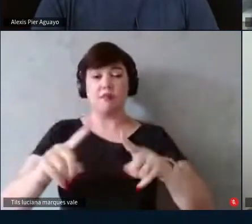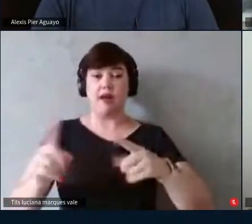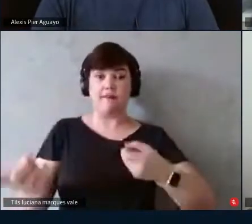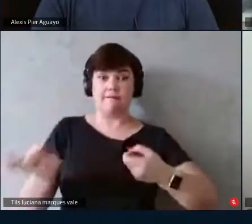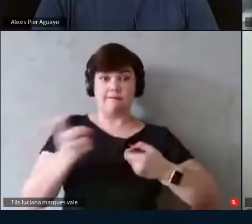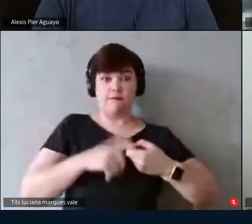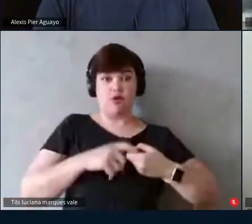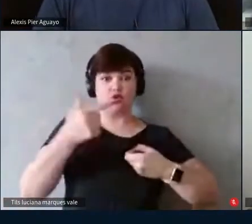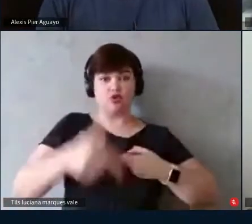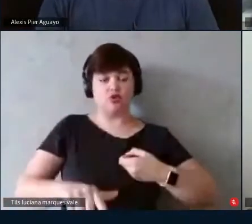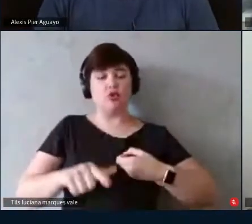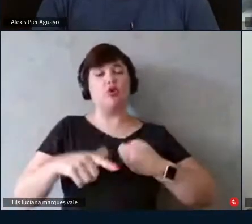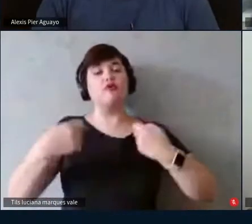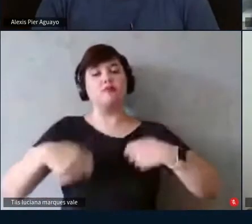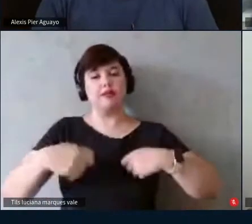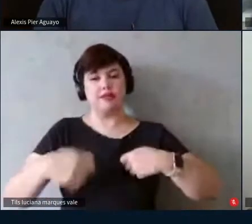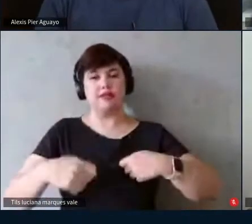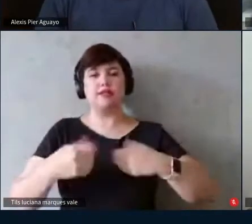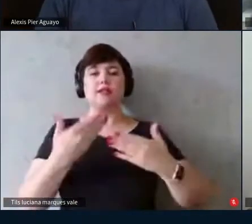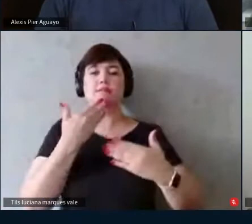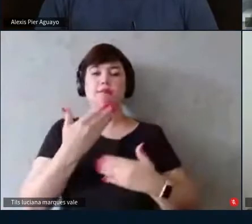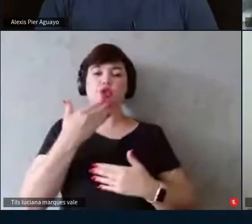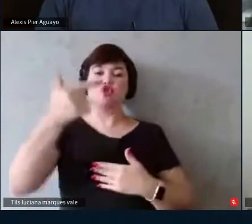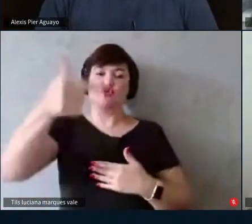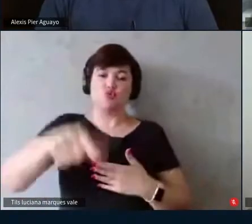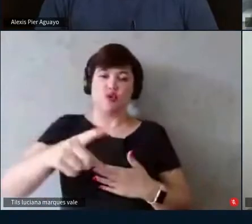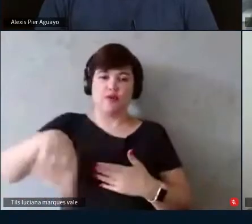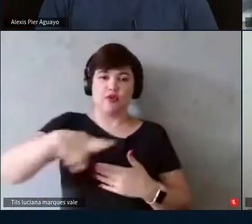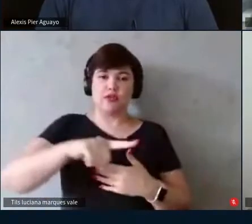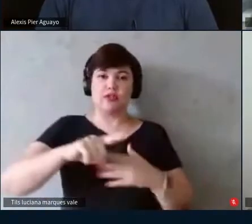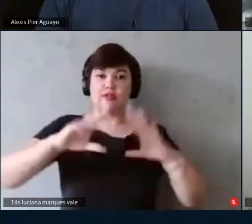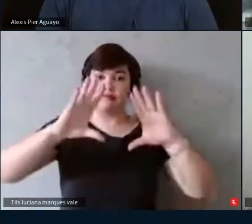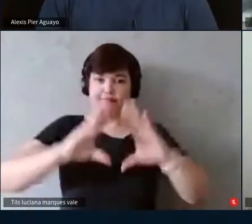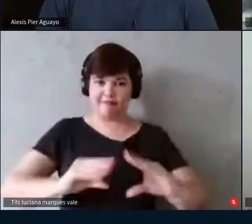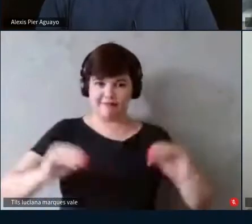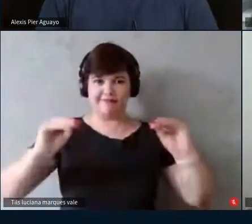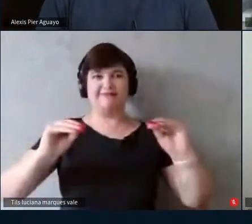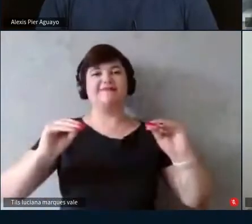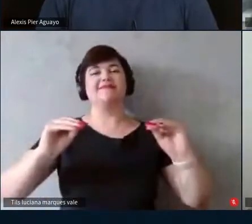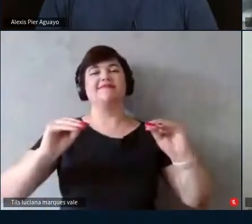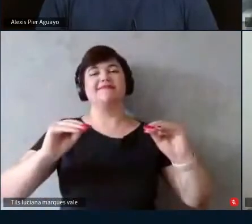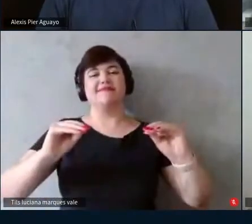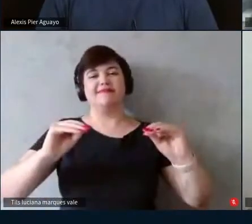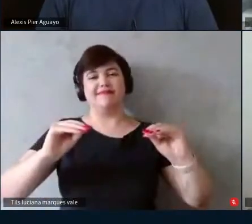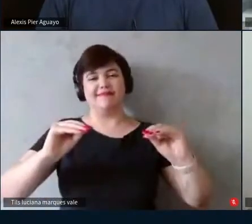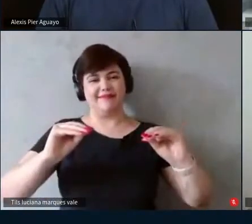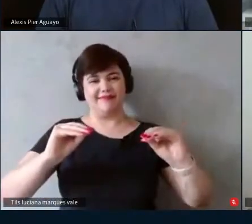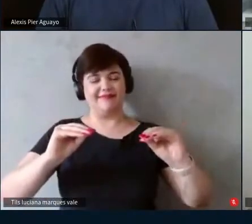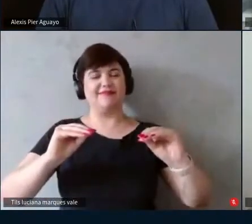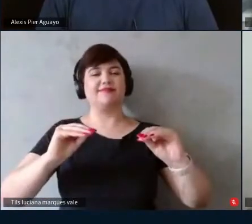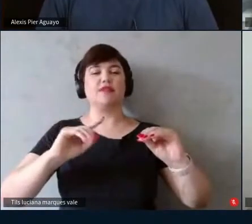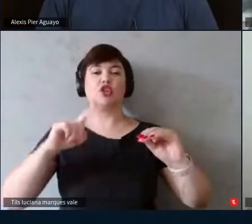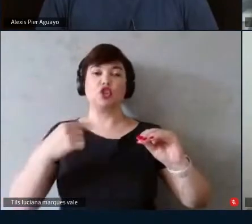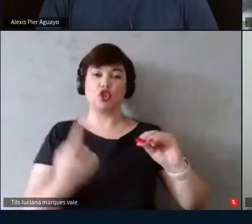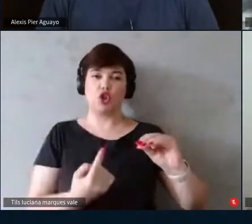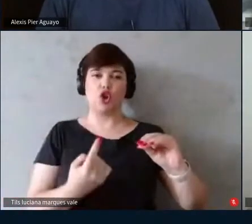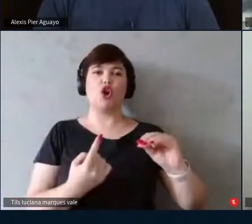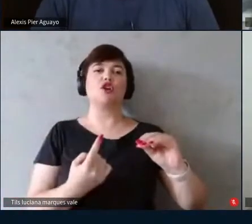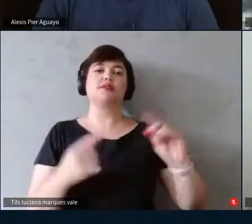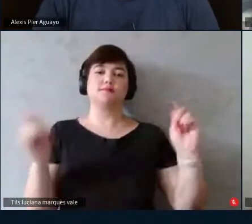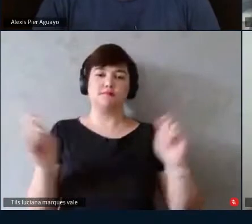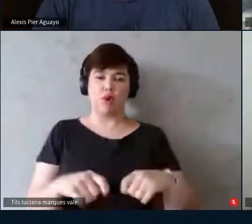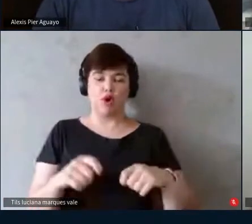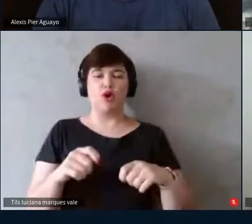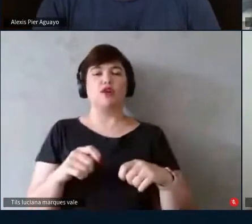gente voltar para cá, eu vou pedir que novamente vocês desapareçam. E a gente possa,